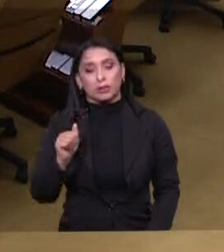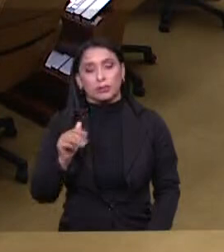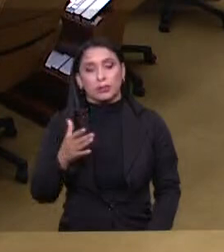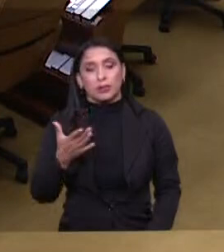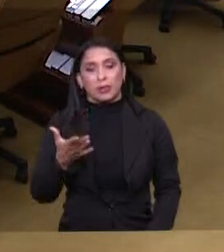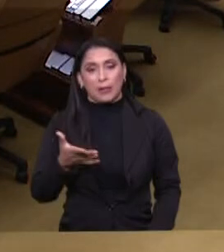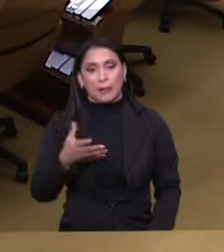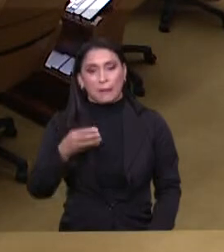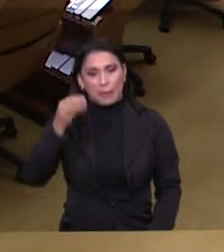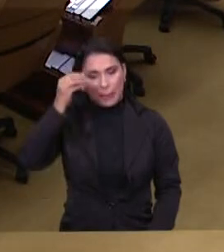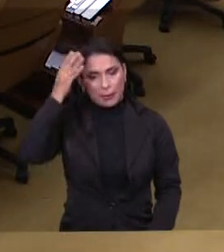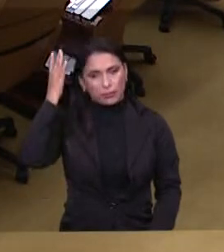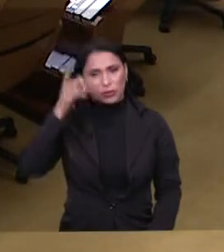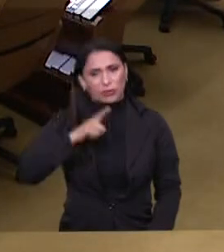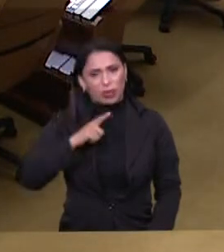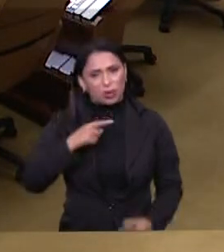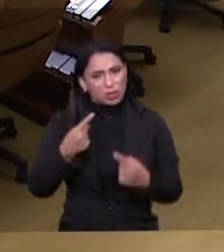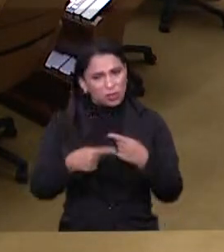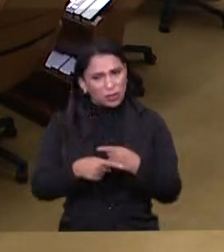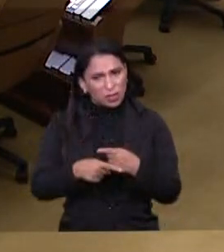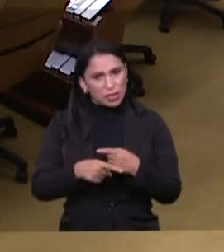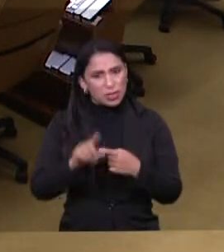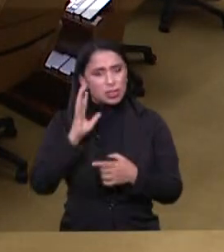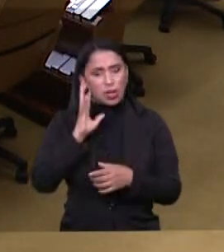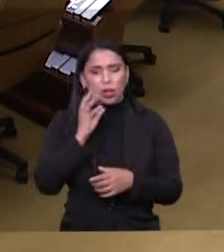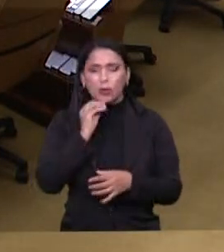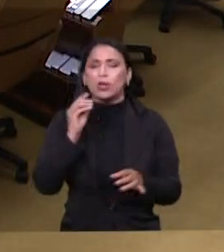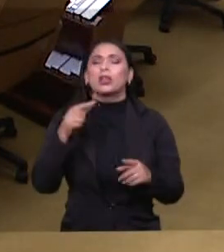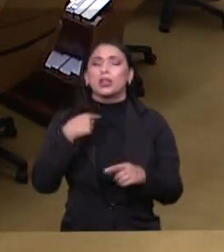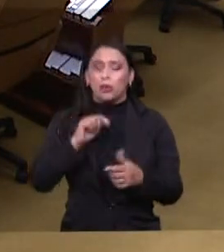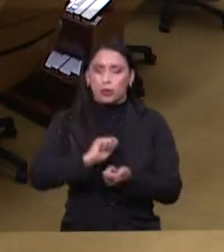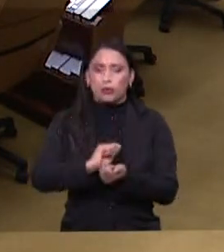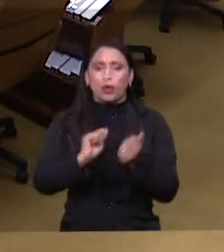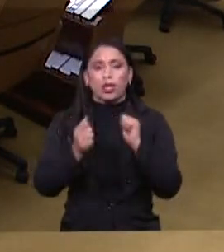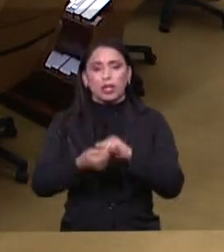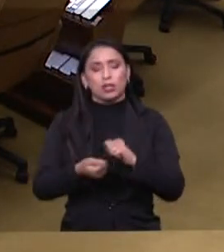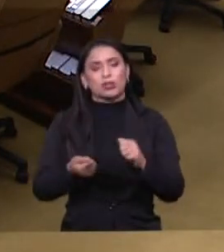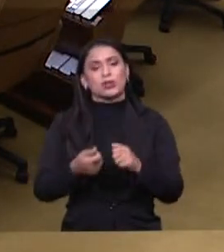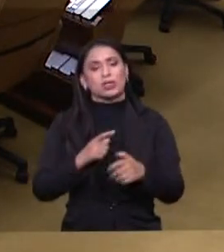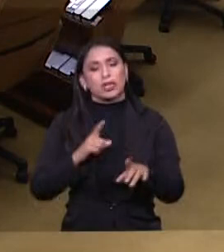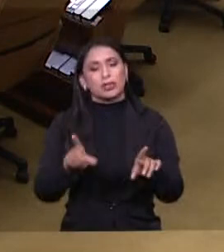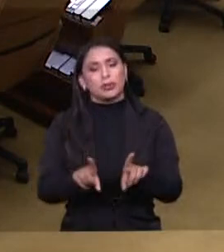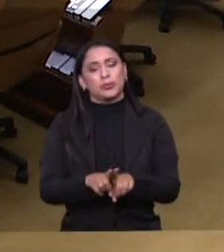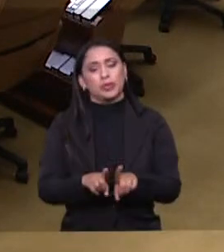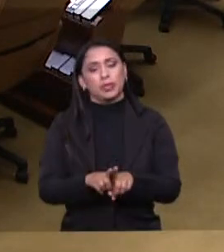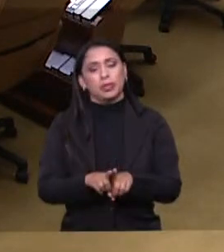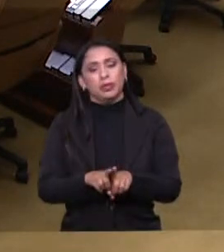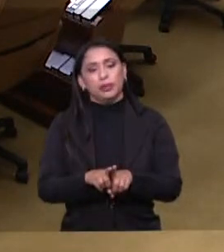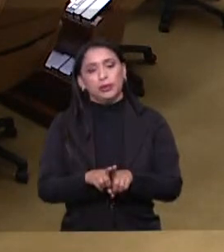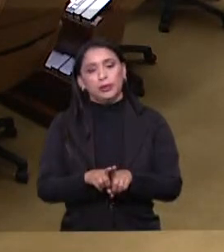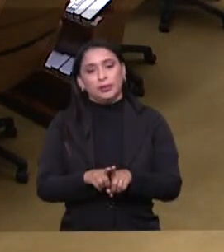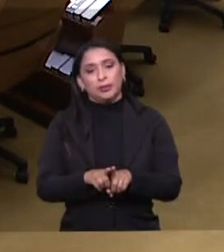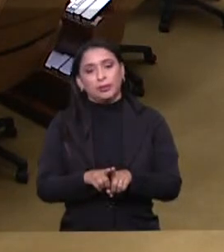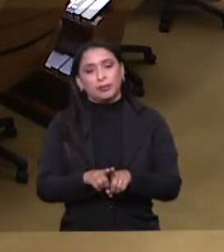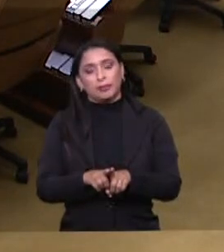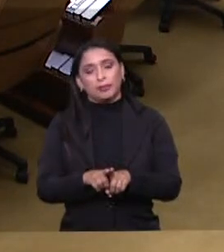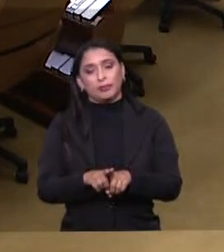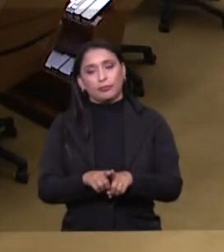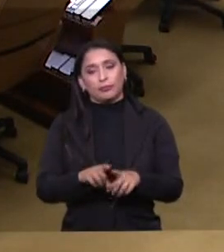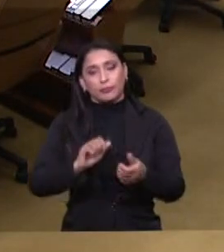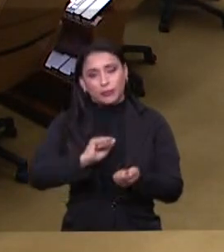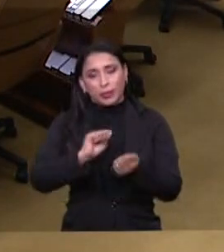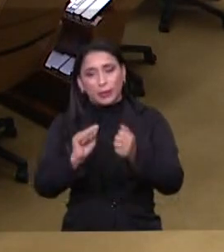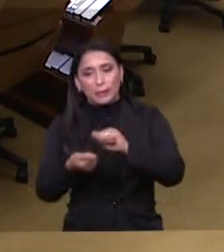ministro? Não, mas eu vou reajustar também. Ah, tá bem. Então, na última sessão, aqui, não, sessão eu de reajuste, você disse. Agora é a sessão de reajuste. Você